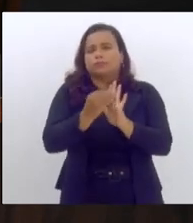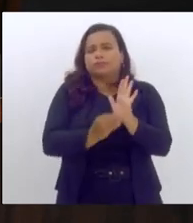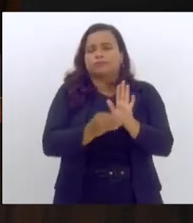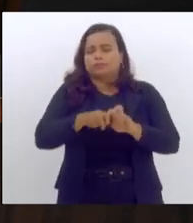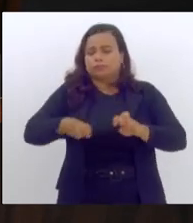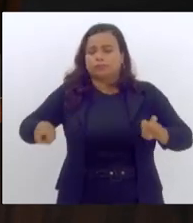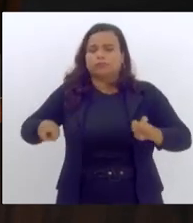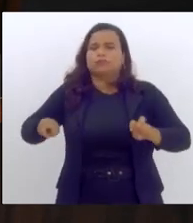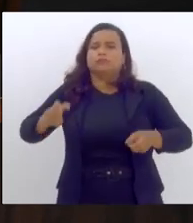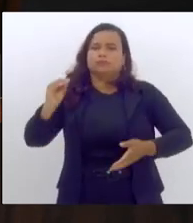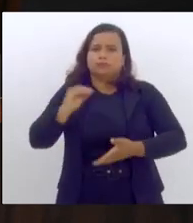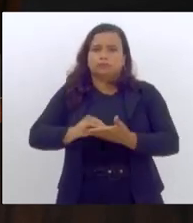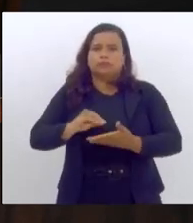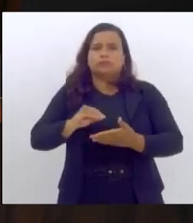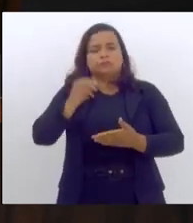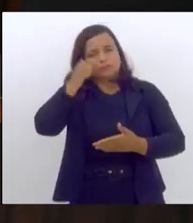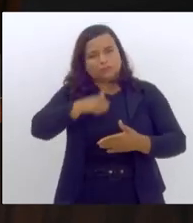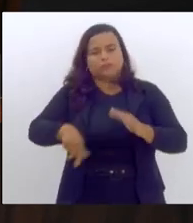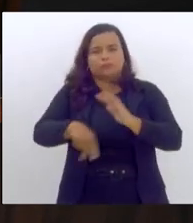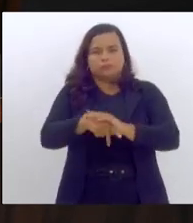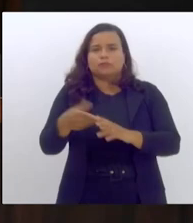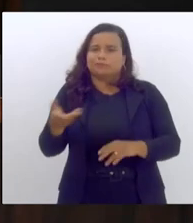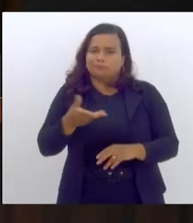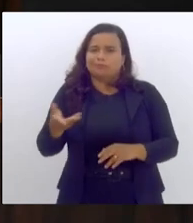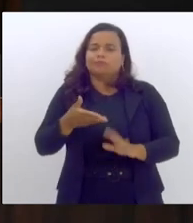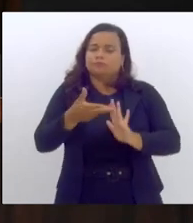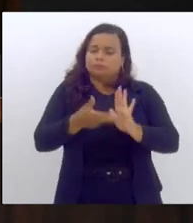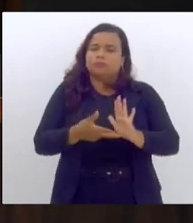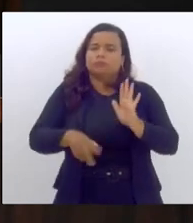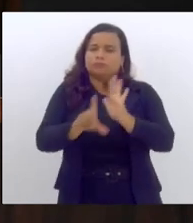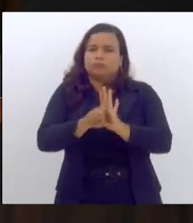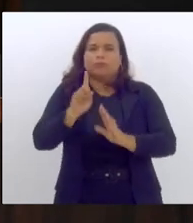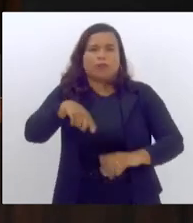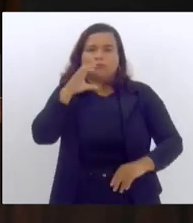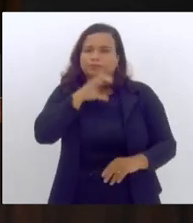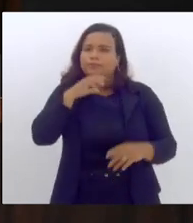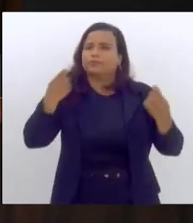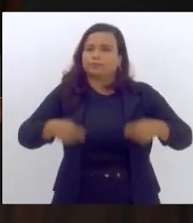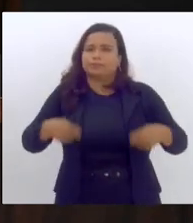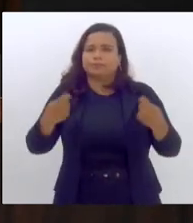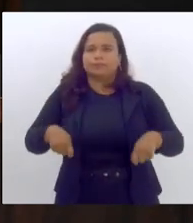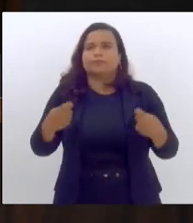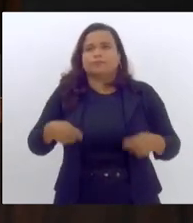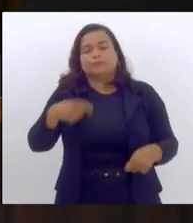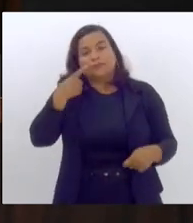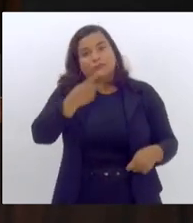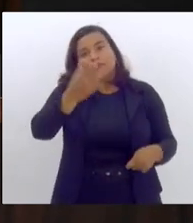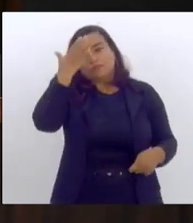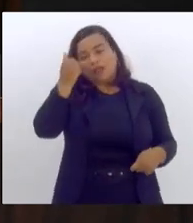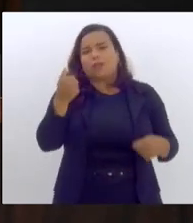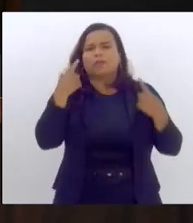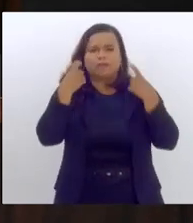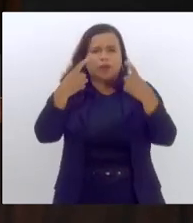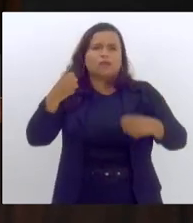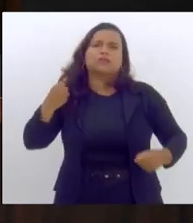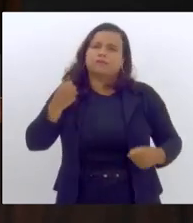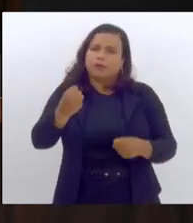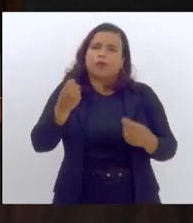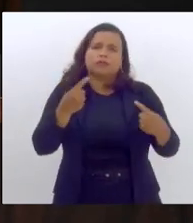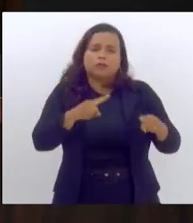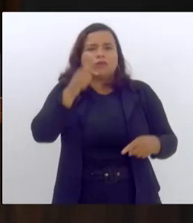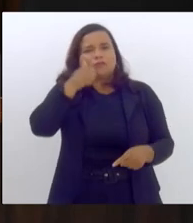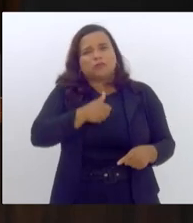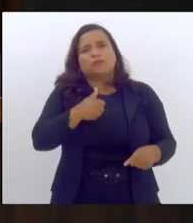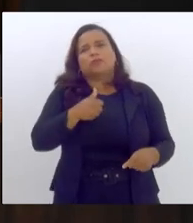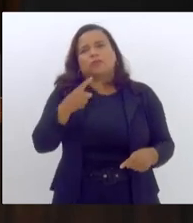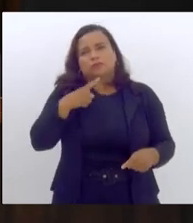para a gente ter celeridade na regulamentação dessas leis, que é para ontem, dado o número altíssimo de violência contra a mulher,